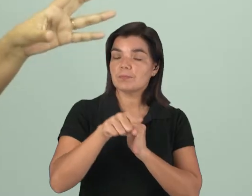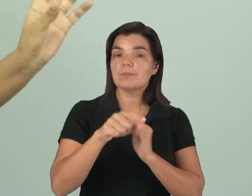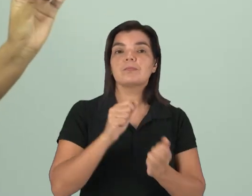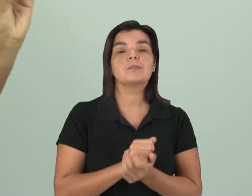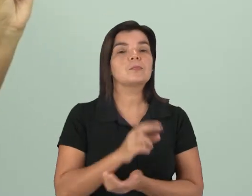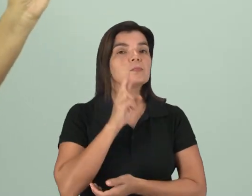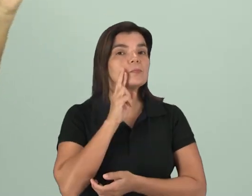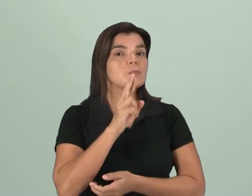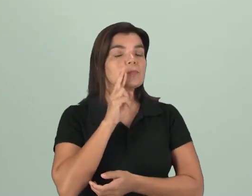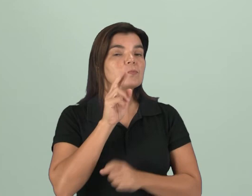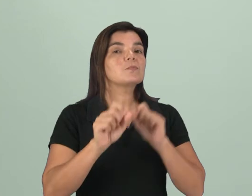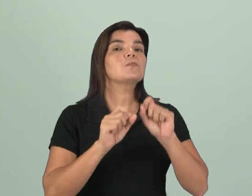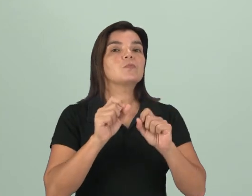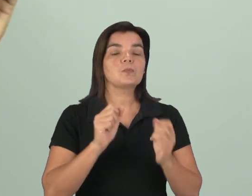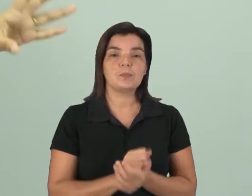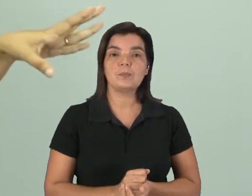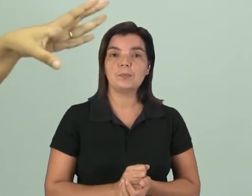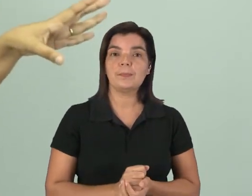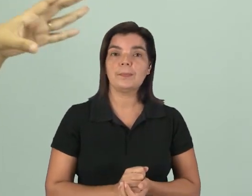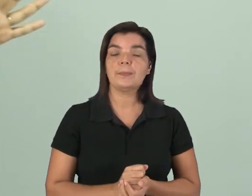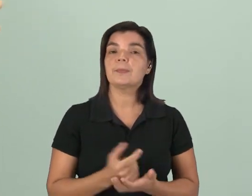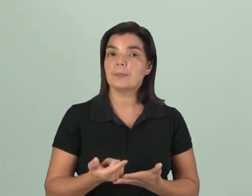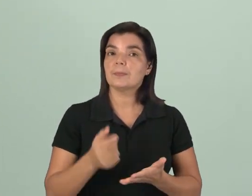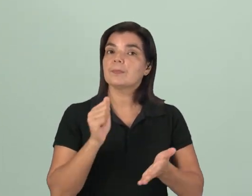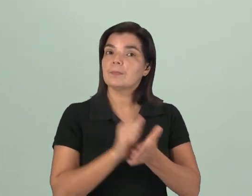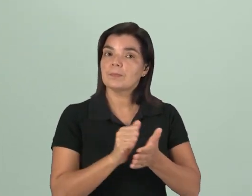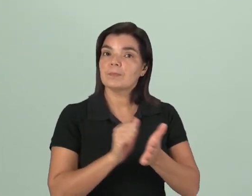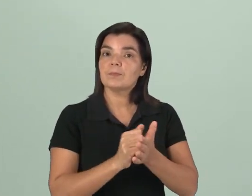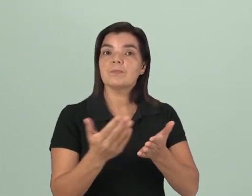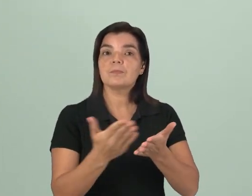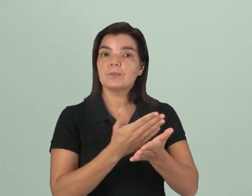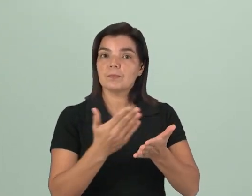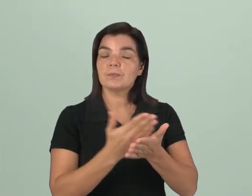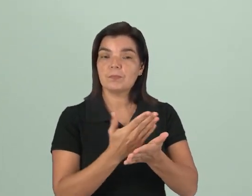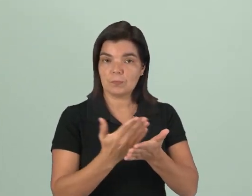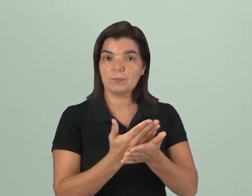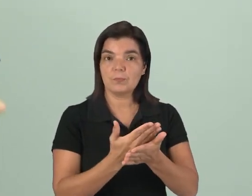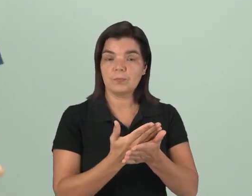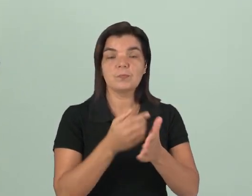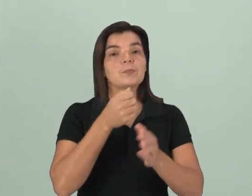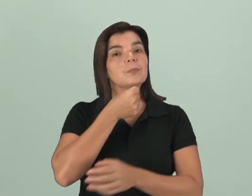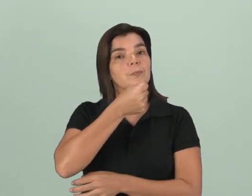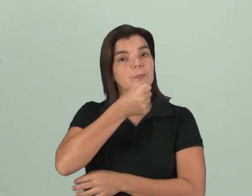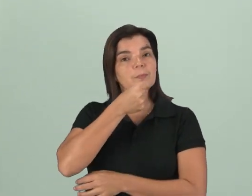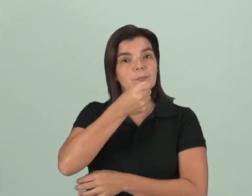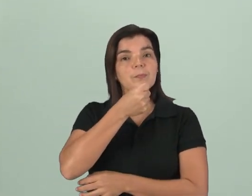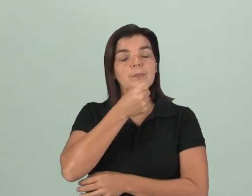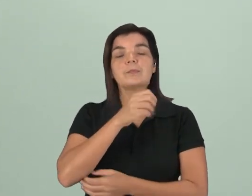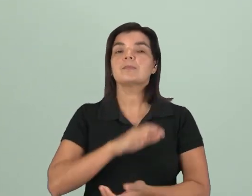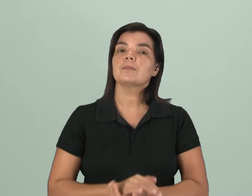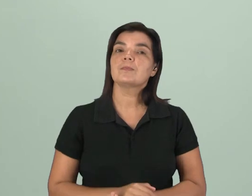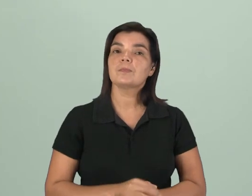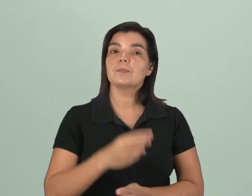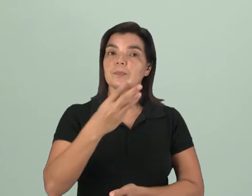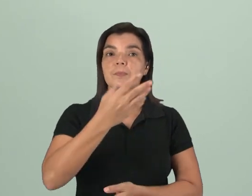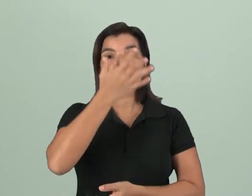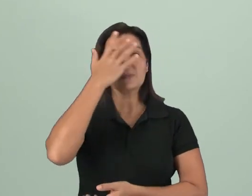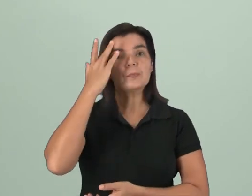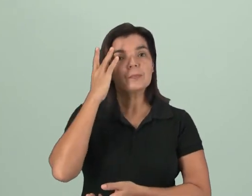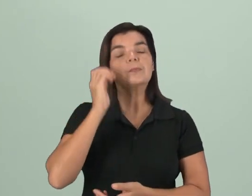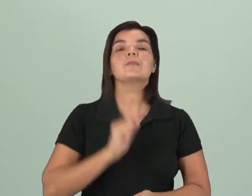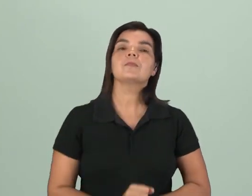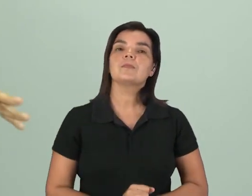vocês vão fazer a resposta deles no caderno de vocês, como se fosse uma entrevista com pelo menos 3